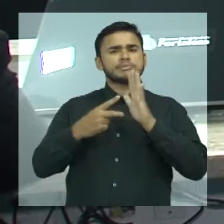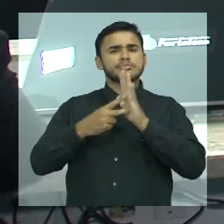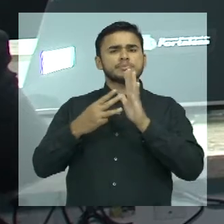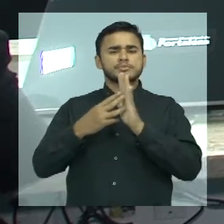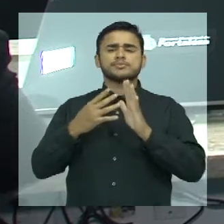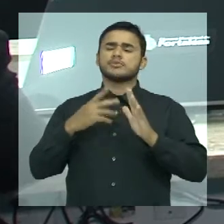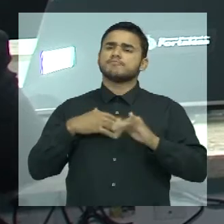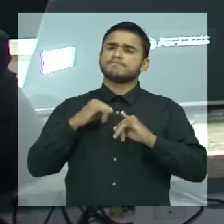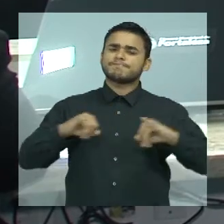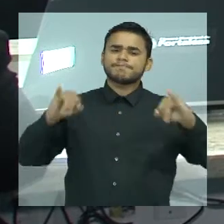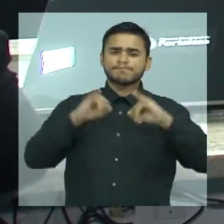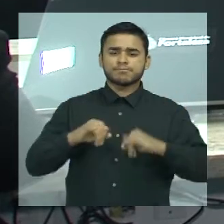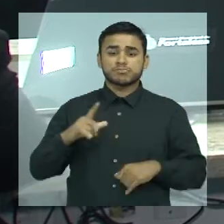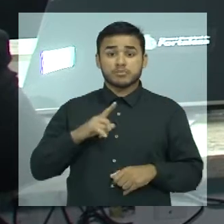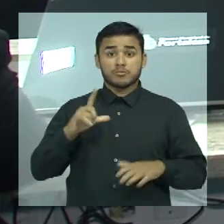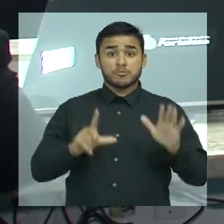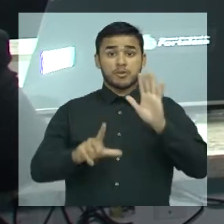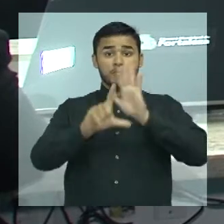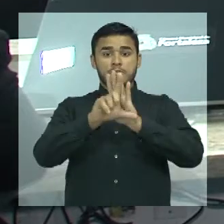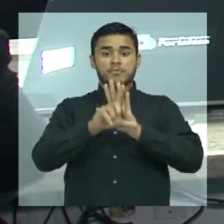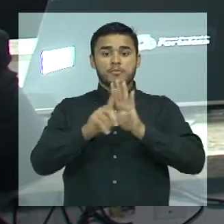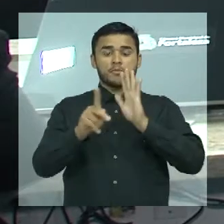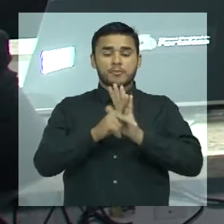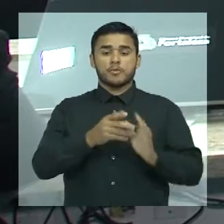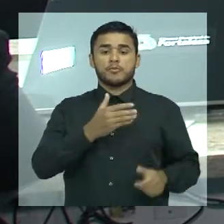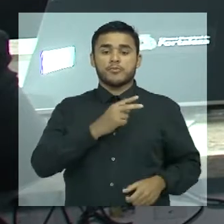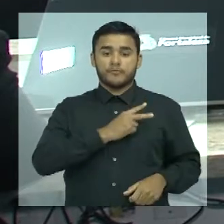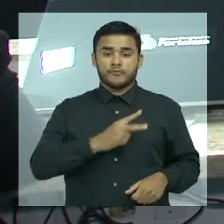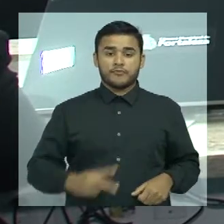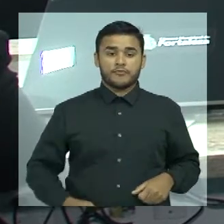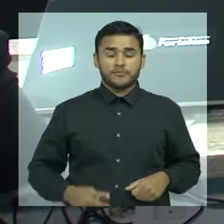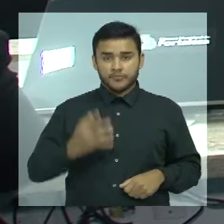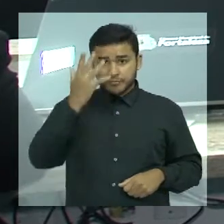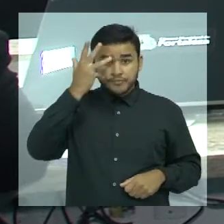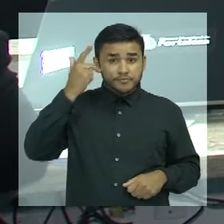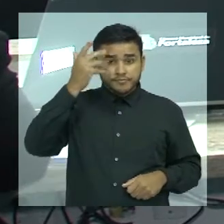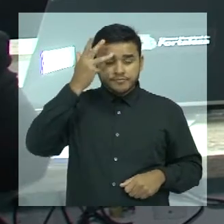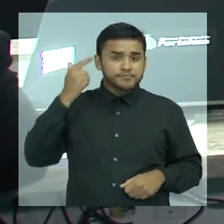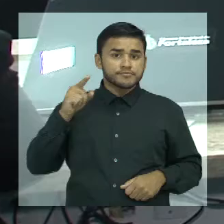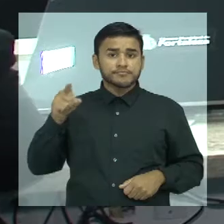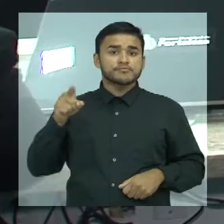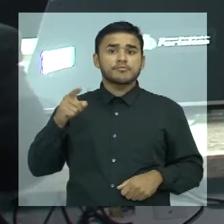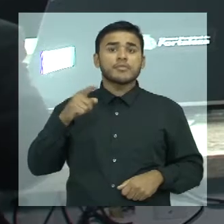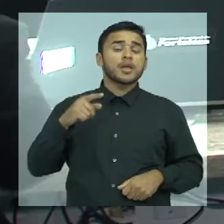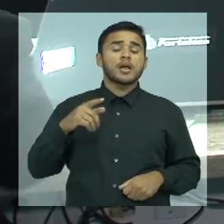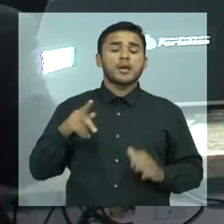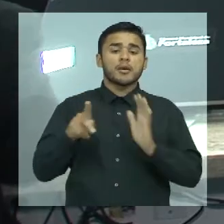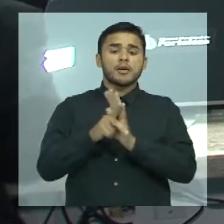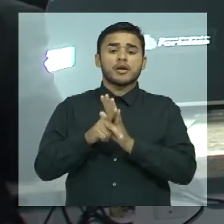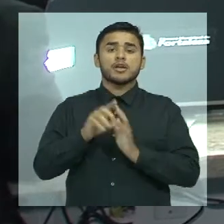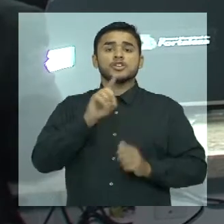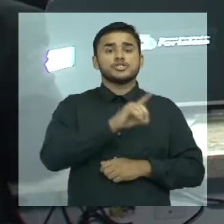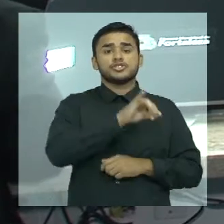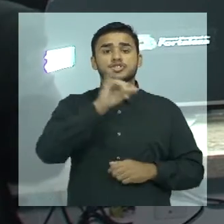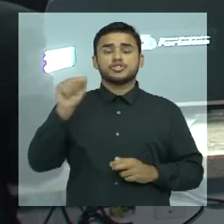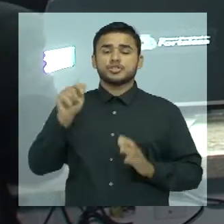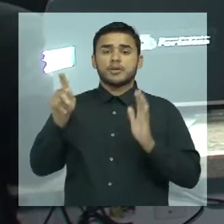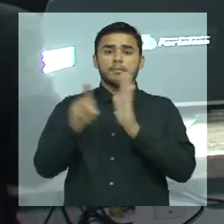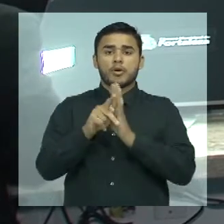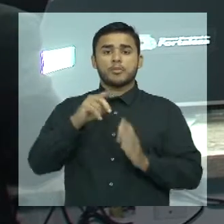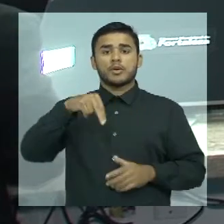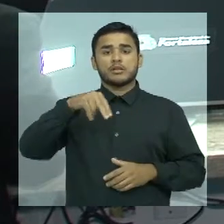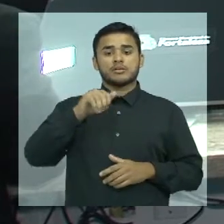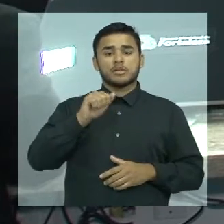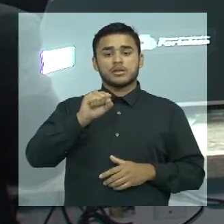Fortaleza. Uma das leis é de autoria da vereadora Priscila Costa, do PRTB, que institui o Dia do Nascituro. A lei